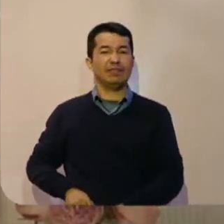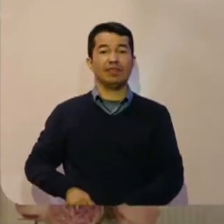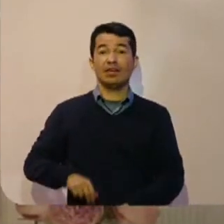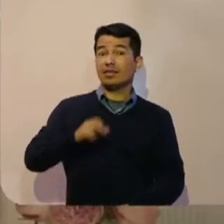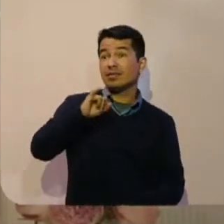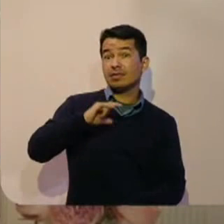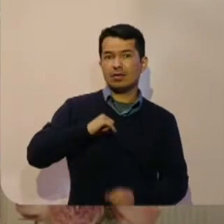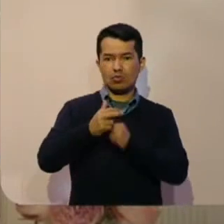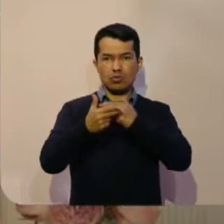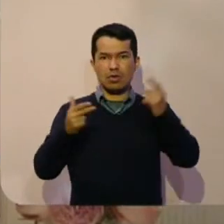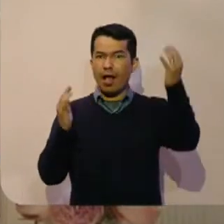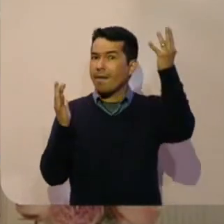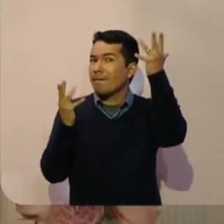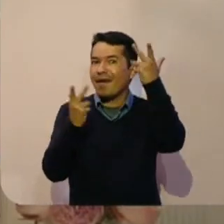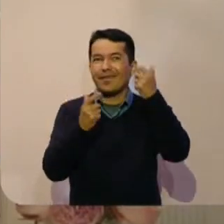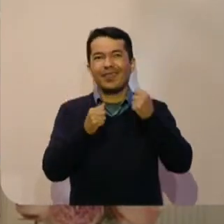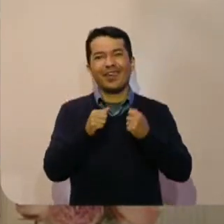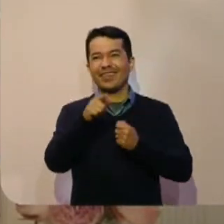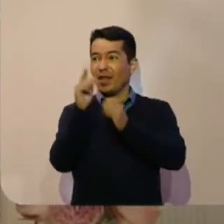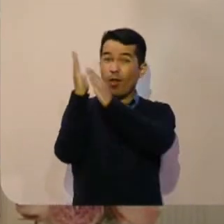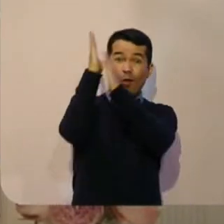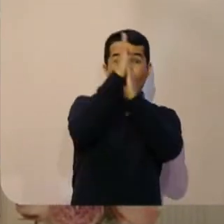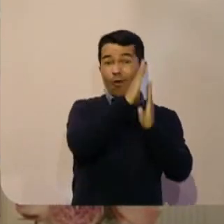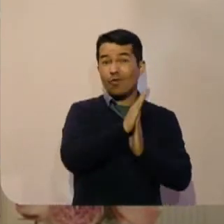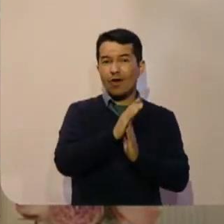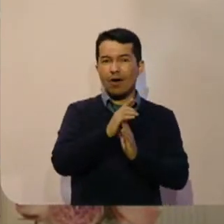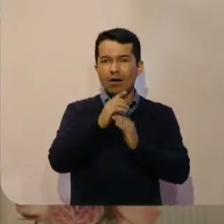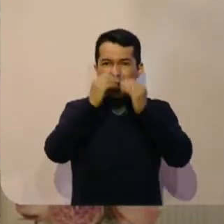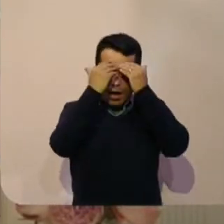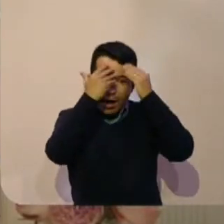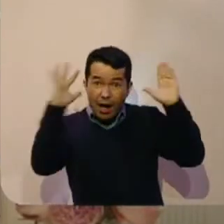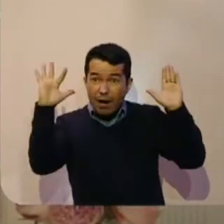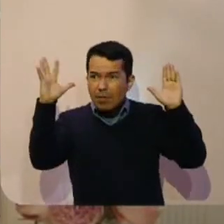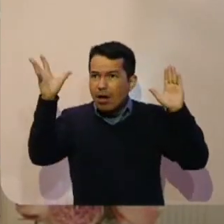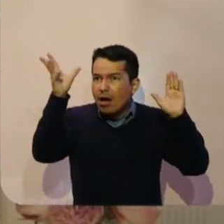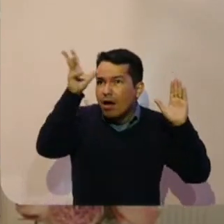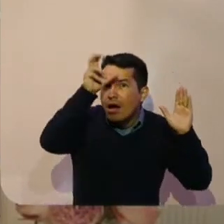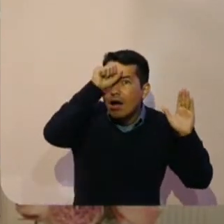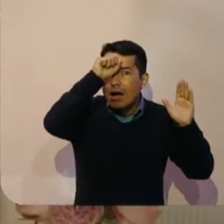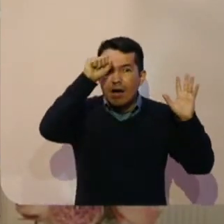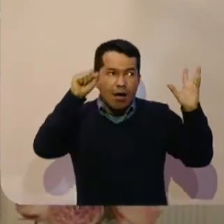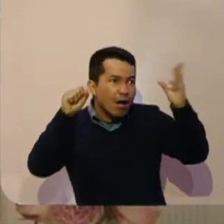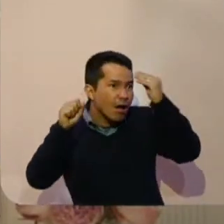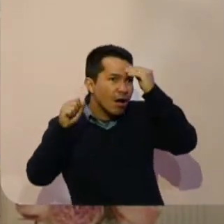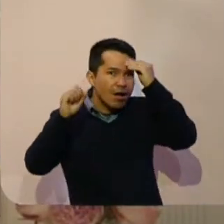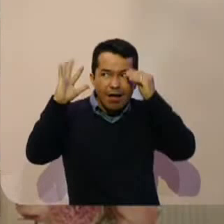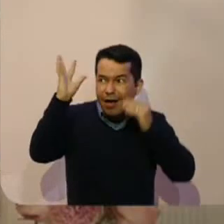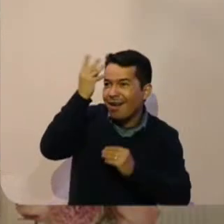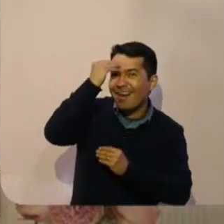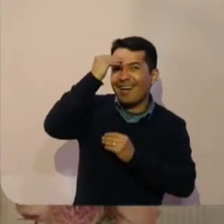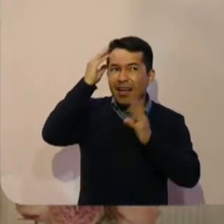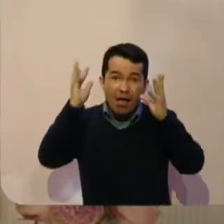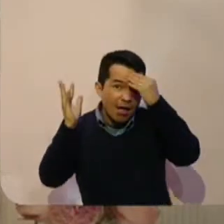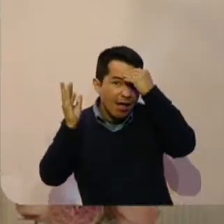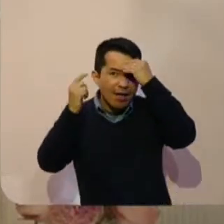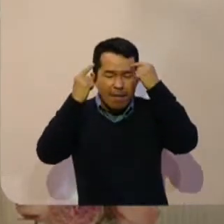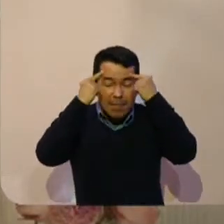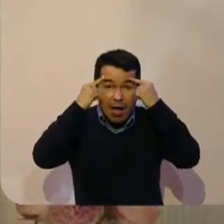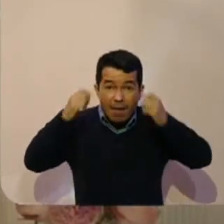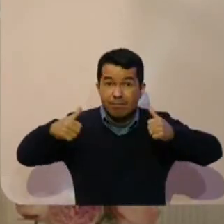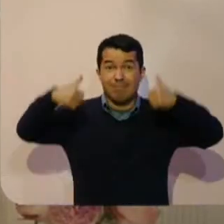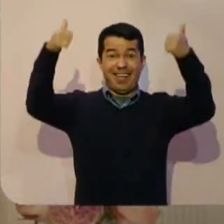louvor, são estas coisas que precisam ficar na nossa mente. E sobre elas é que nós devemos pensar